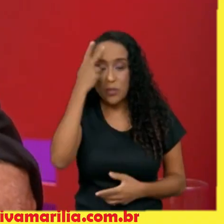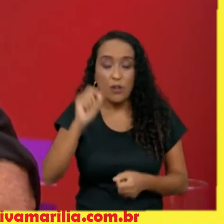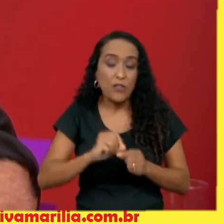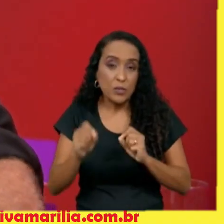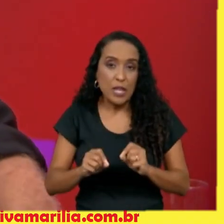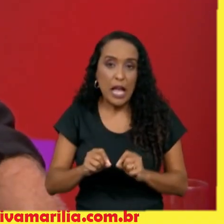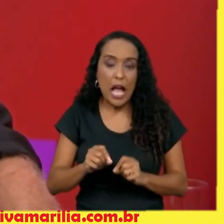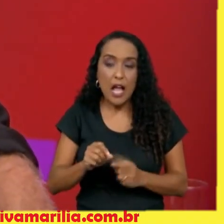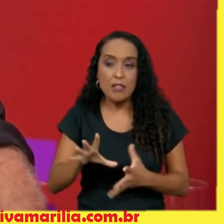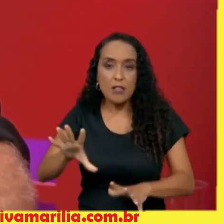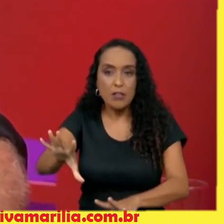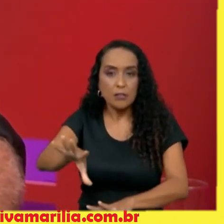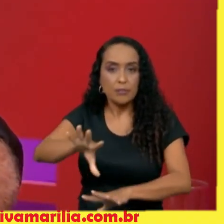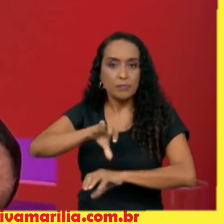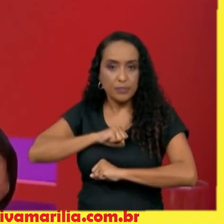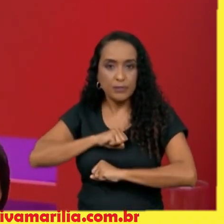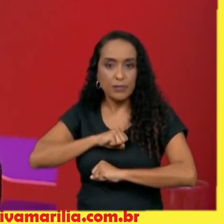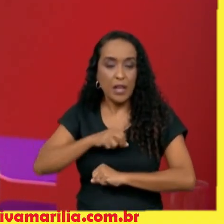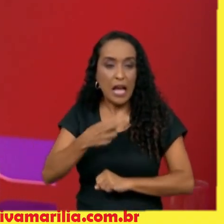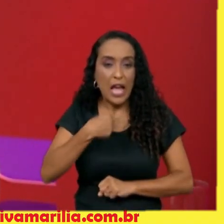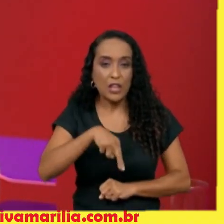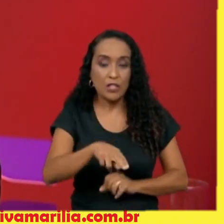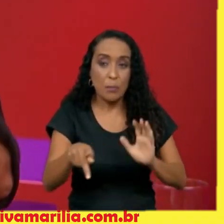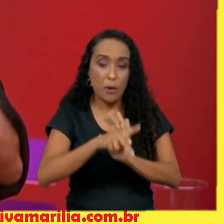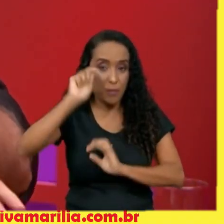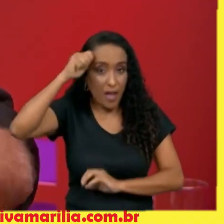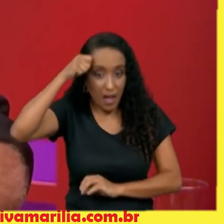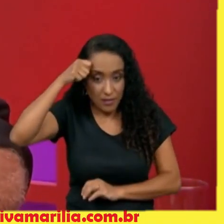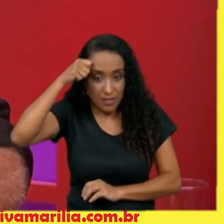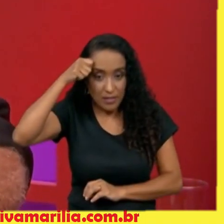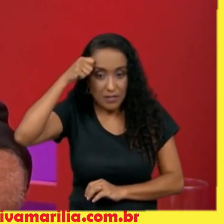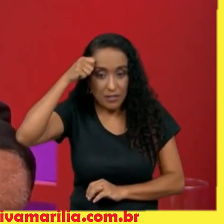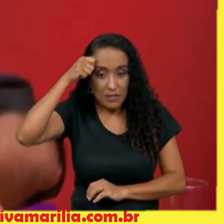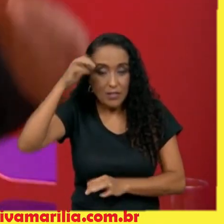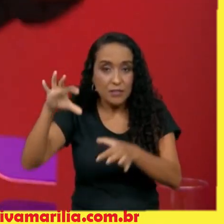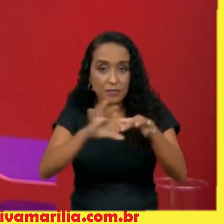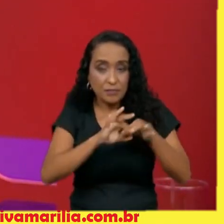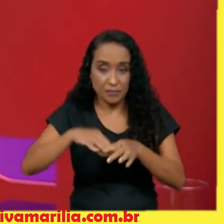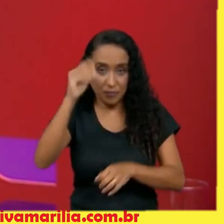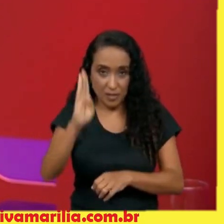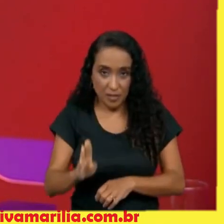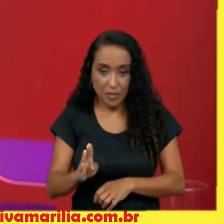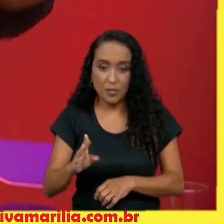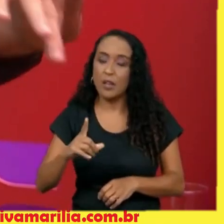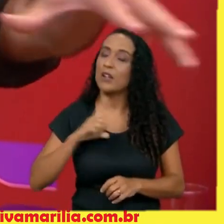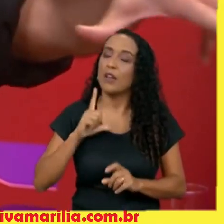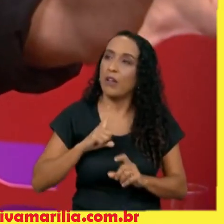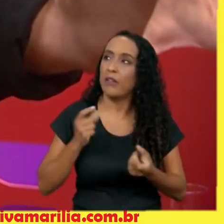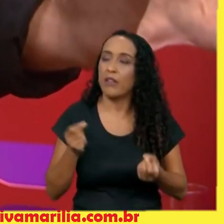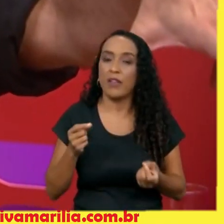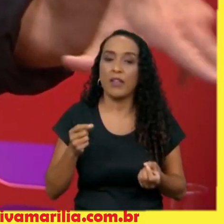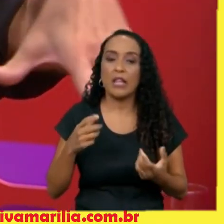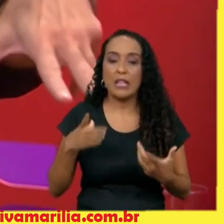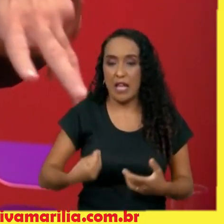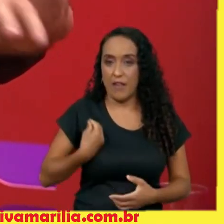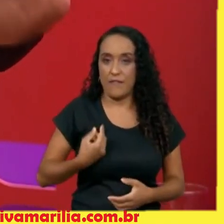se apropria da religiosidade afro, ou seja, do sincretismo brasileiro, né, que diz que a nossa